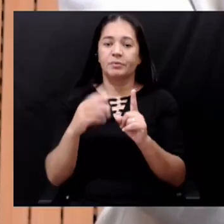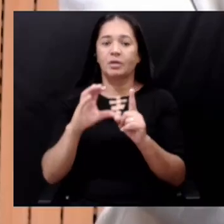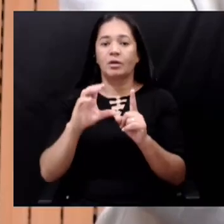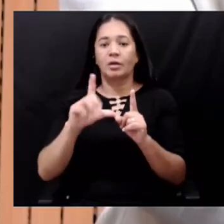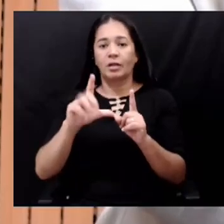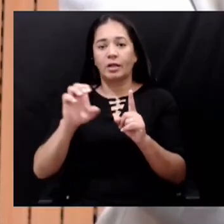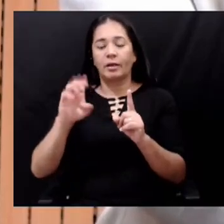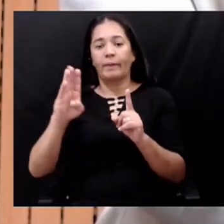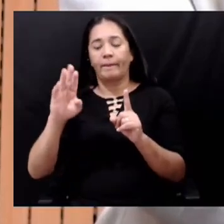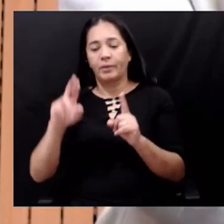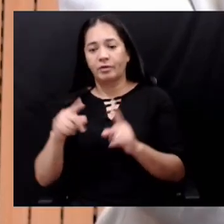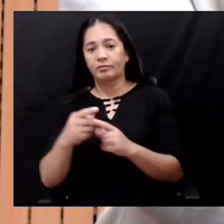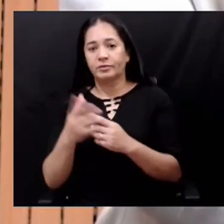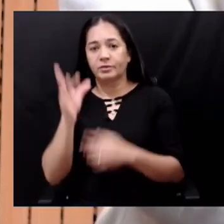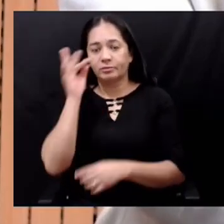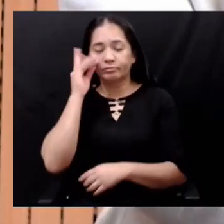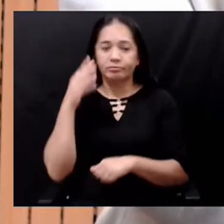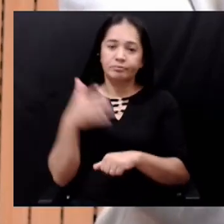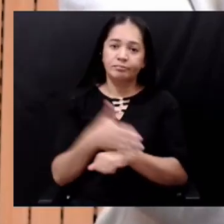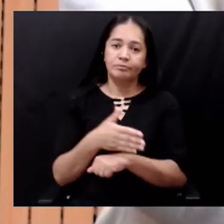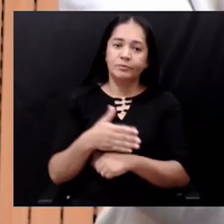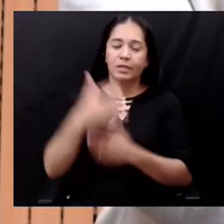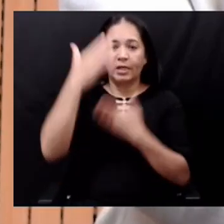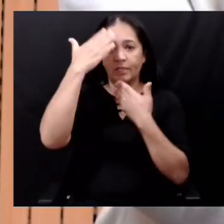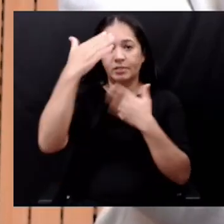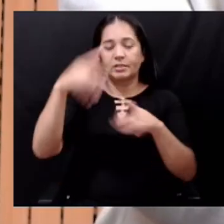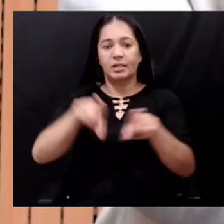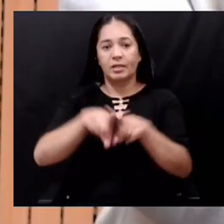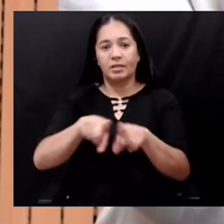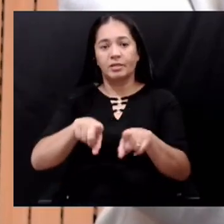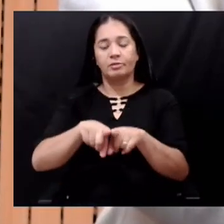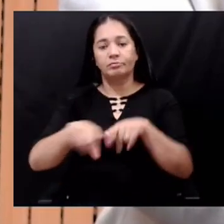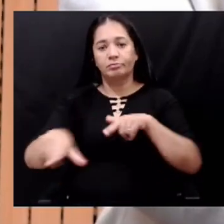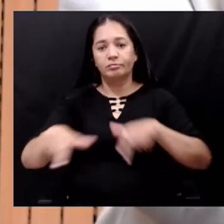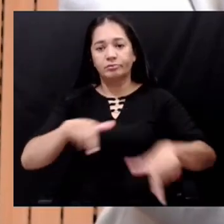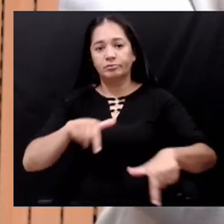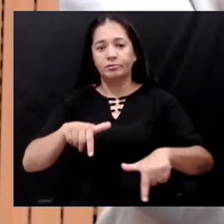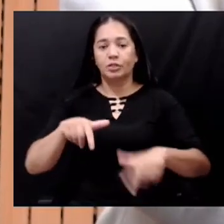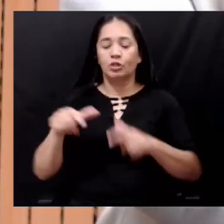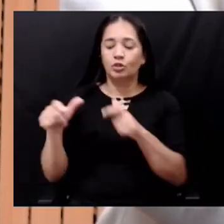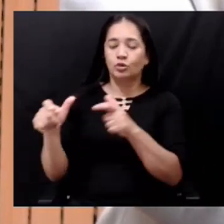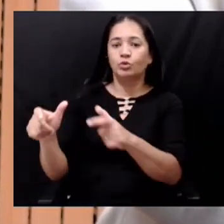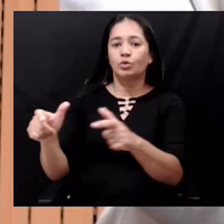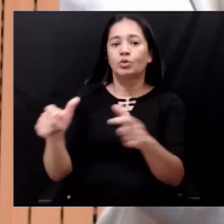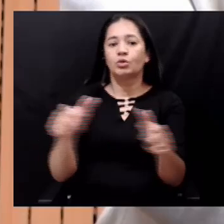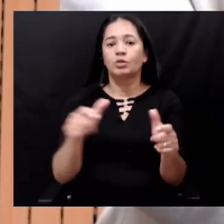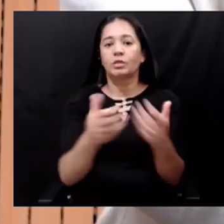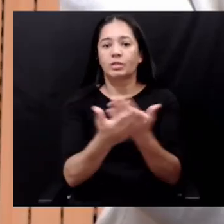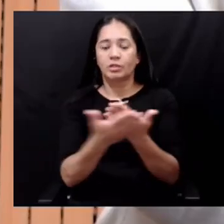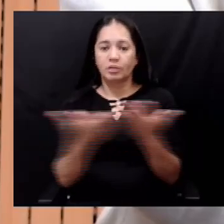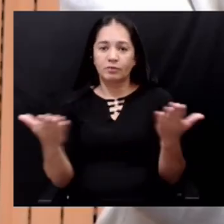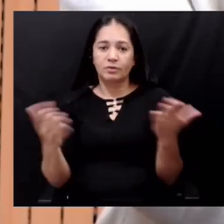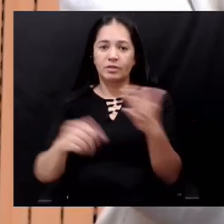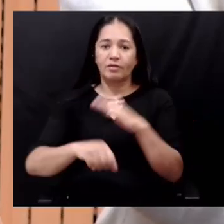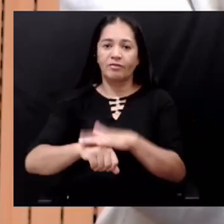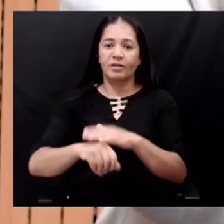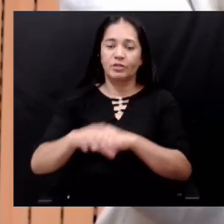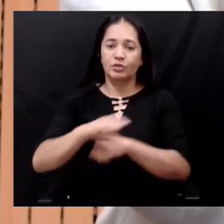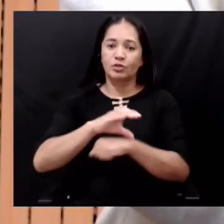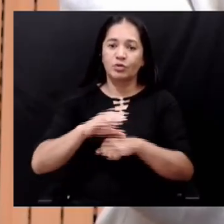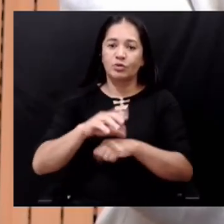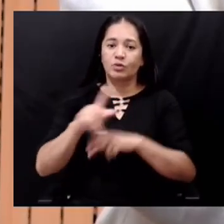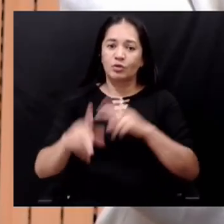enfim, agradecer também a atuação nos territórios que vocês fazem nos cursinhos populares. Com certeza é um